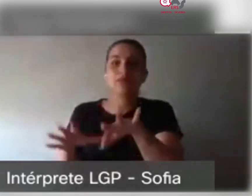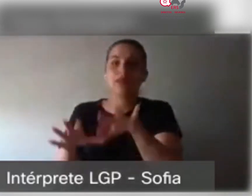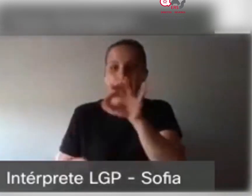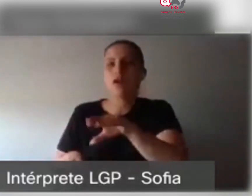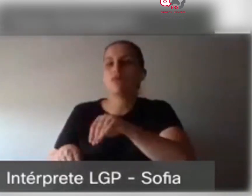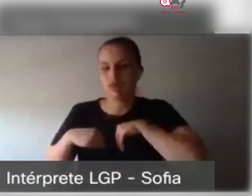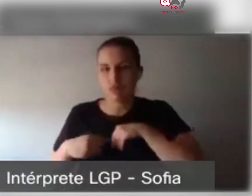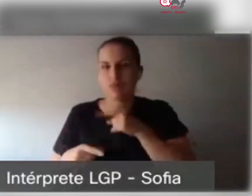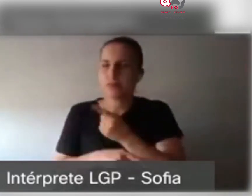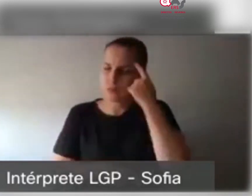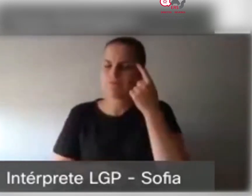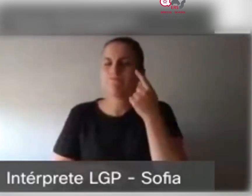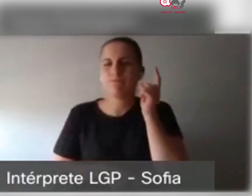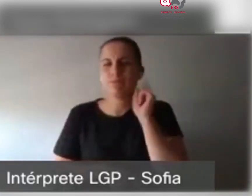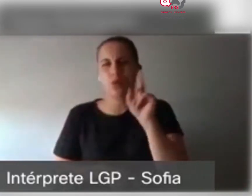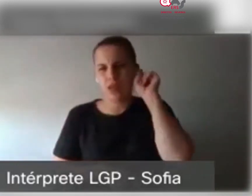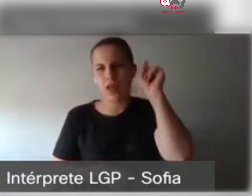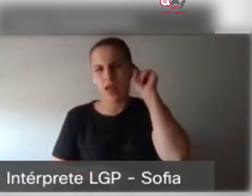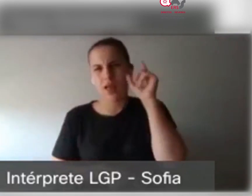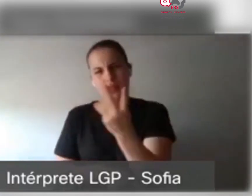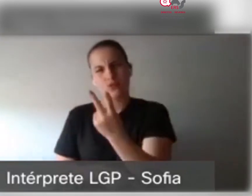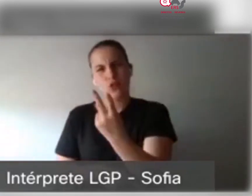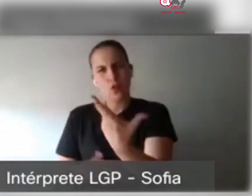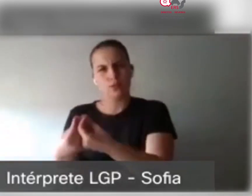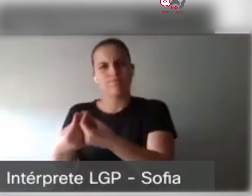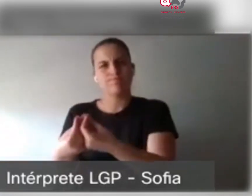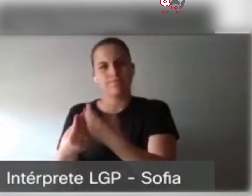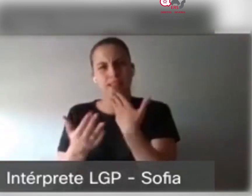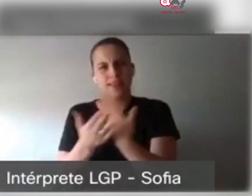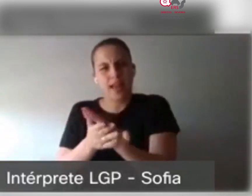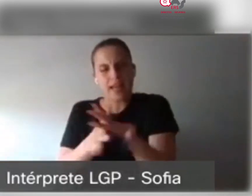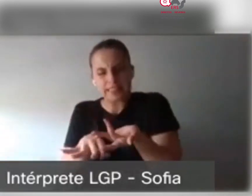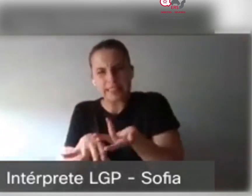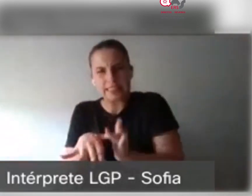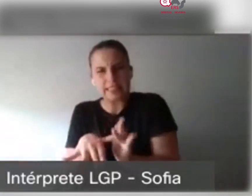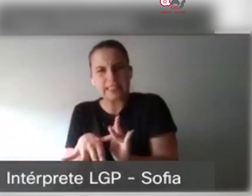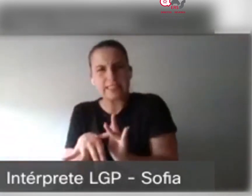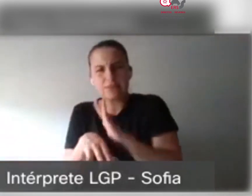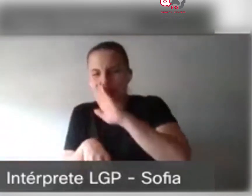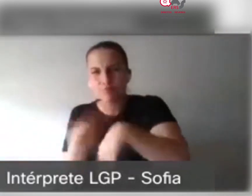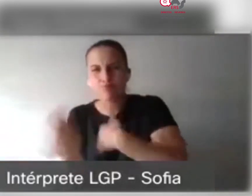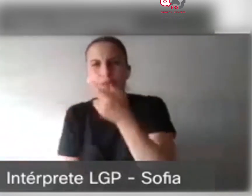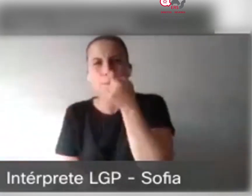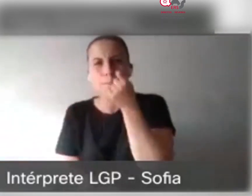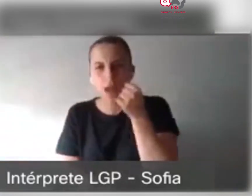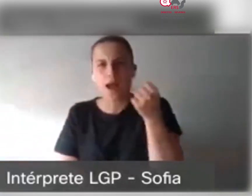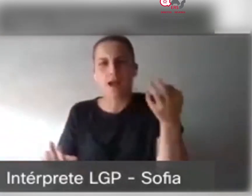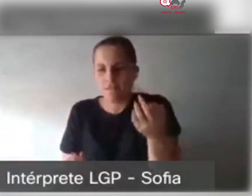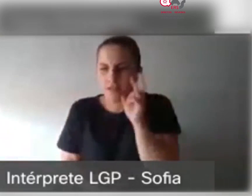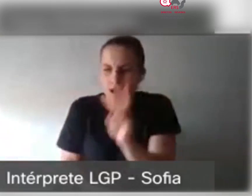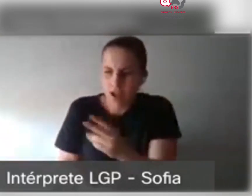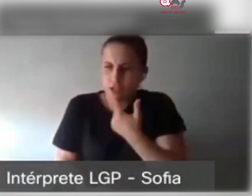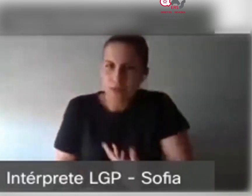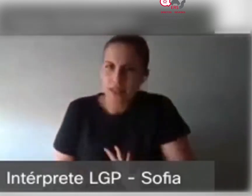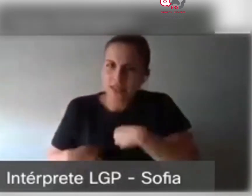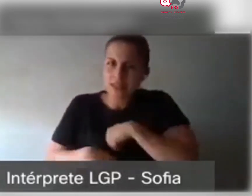exceção porque nos pareceu que era importante essa parte, humanizar essa parte do processo, permitindo que o pai também pudesse viver essa